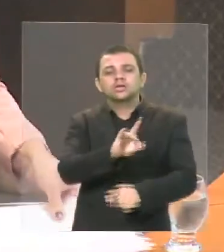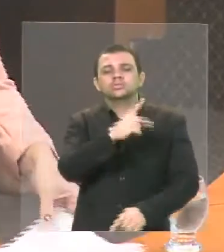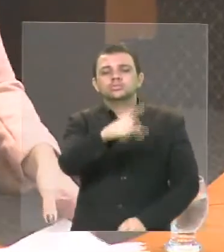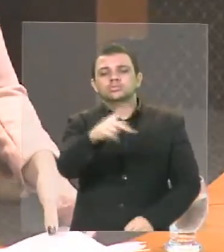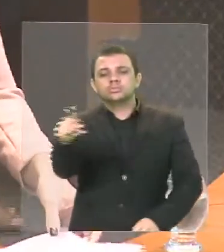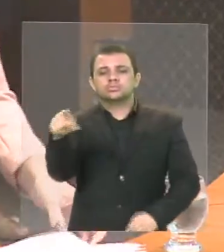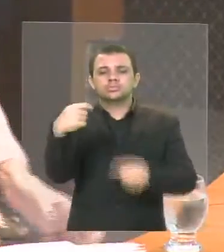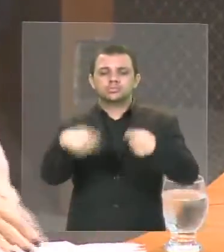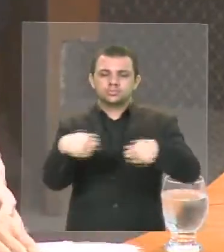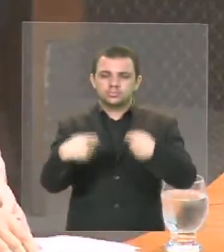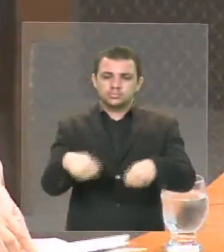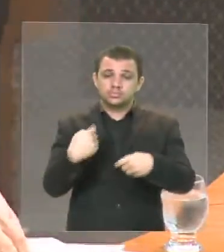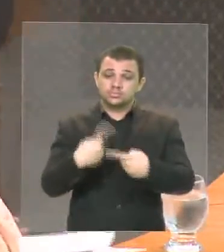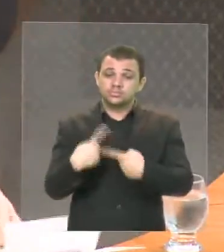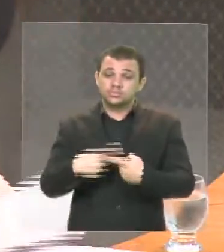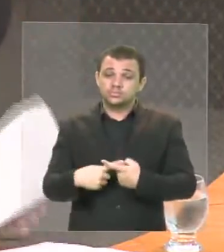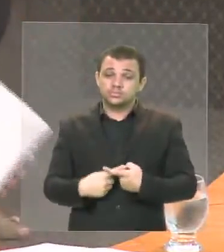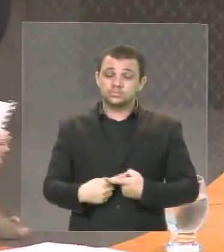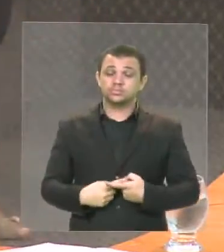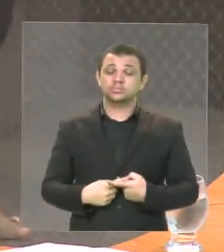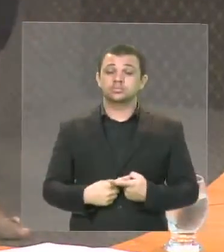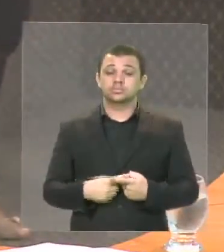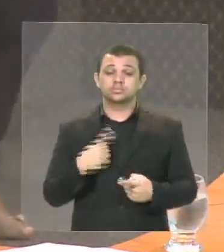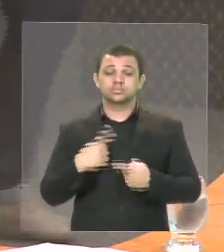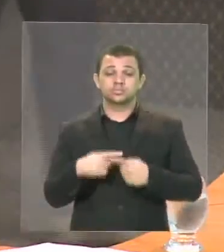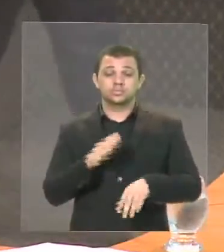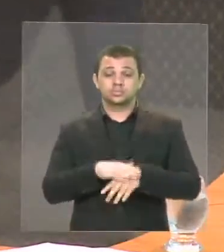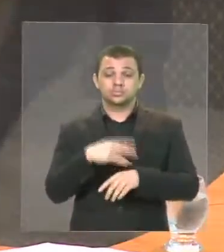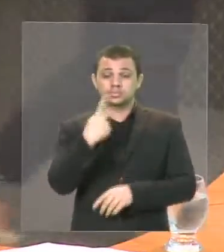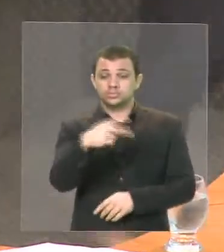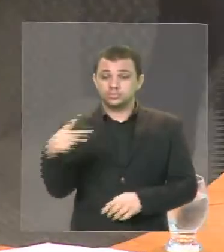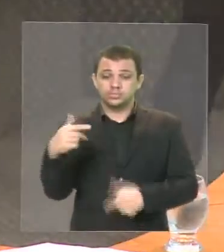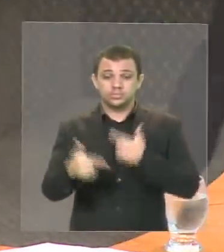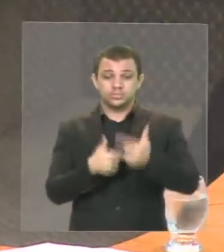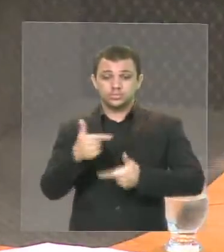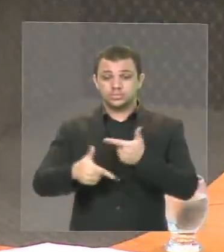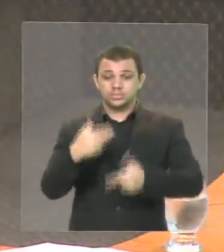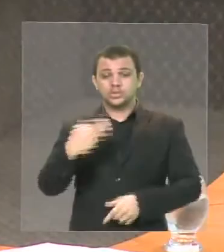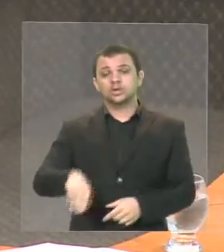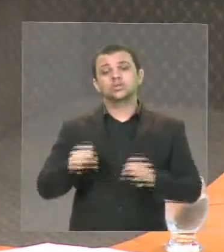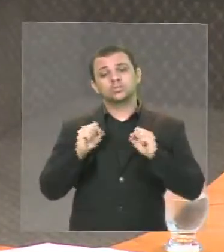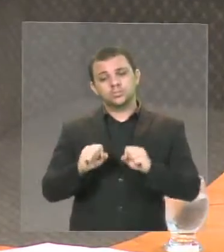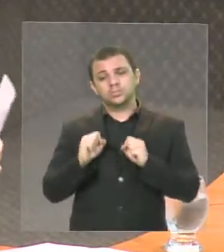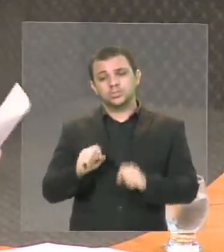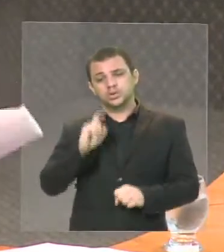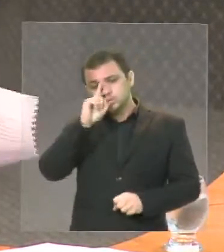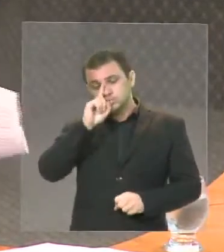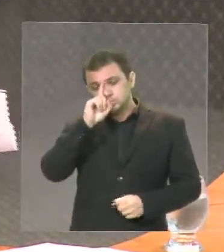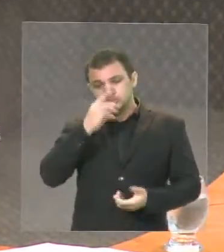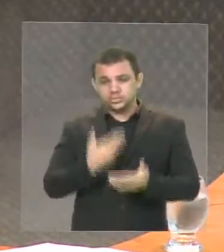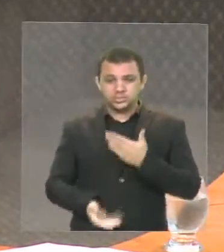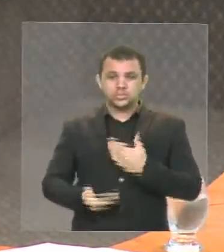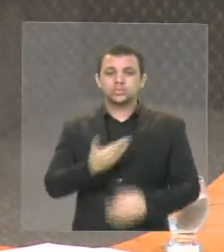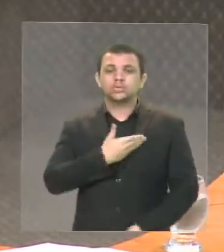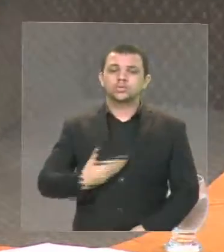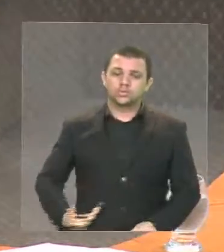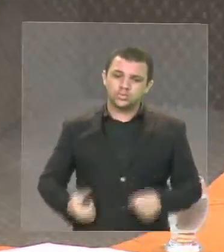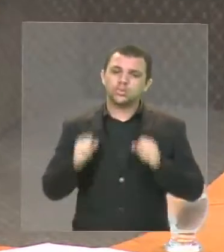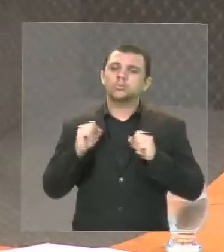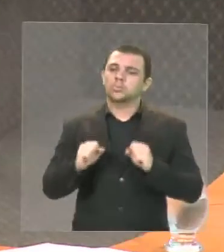demandas, já que os seus serviços, os serviços dos maranhenses podem se estar em risco, e o governador pode